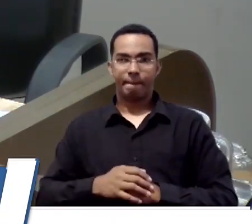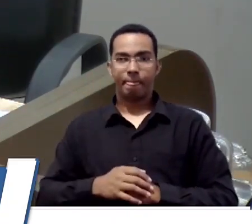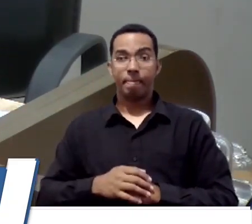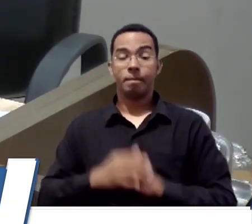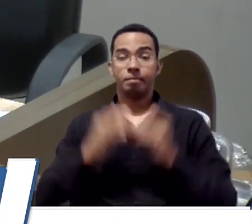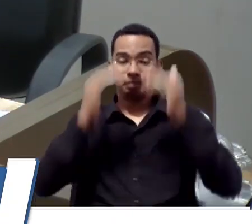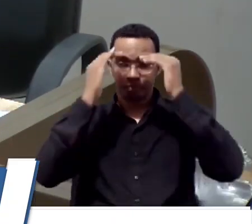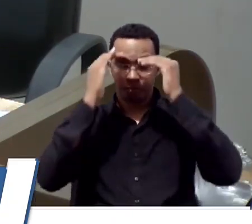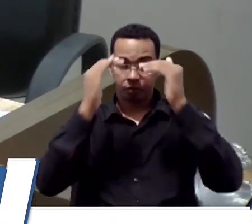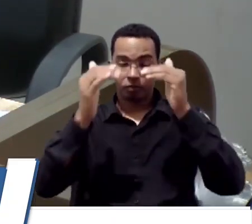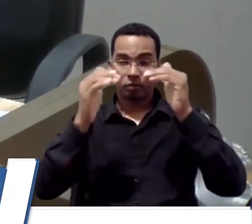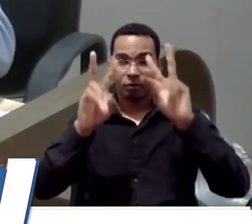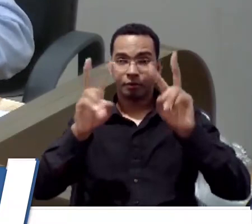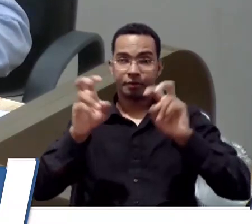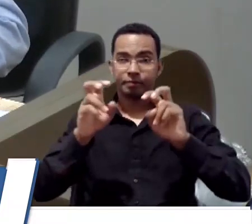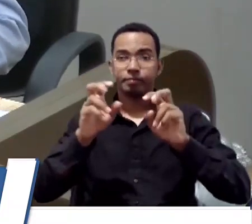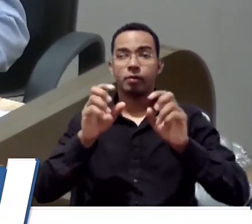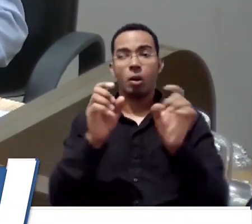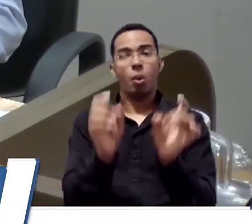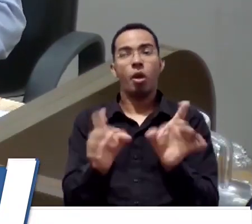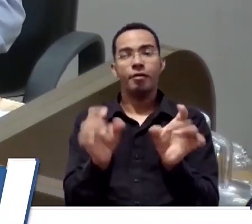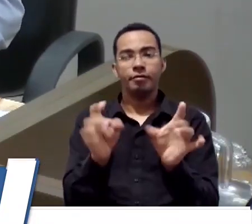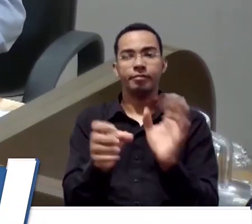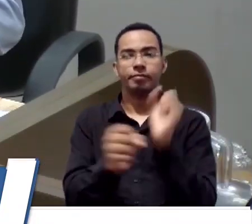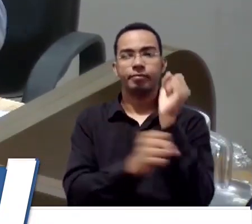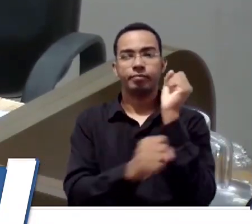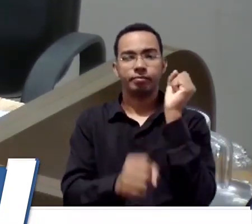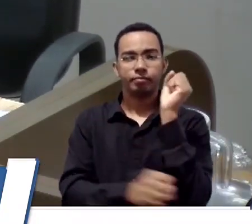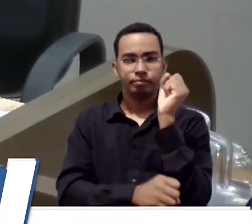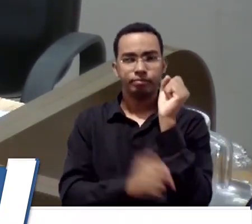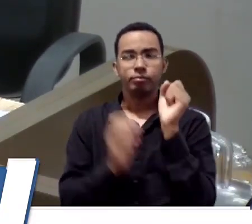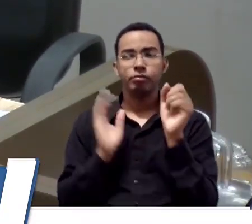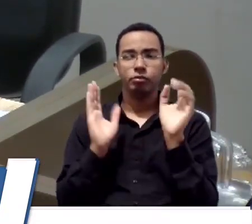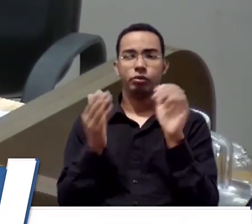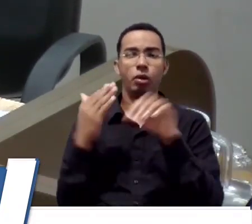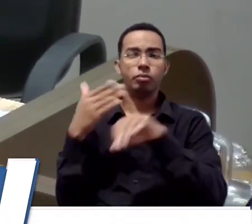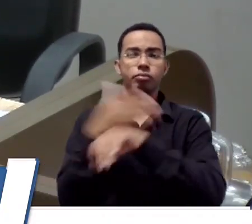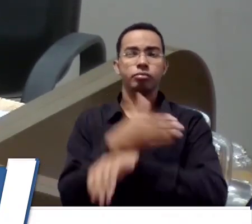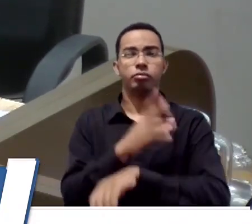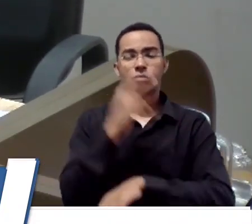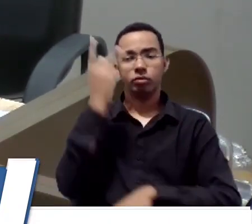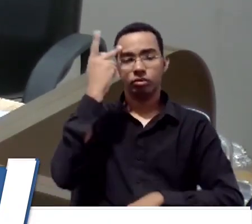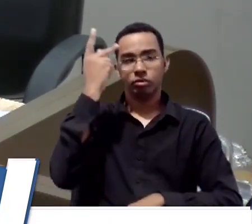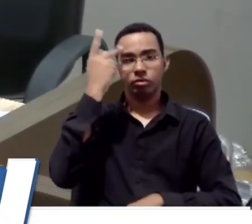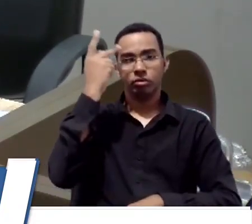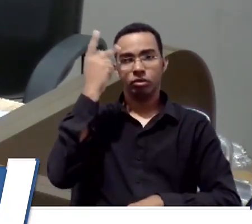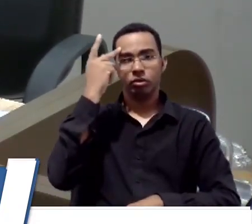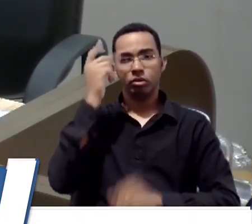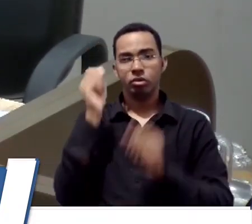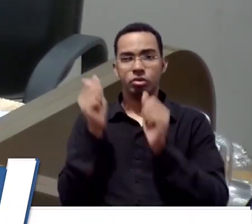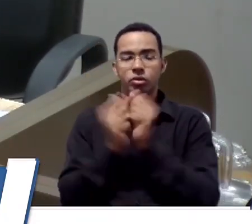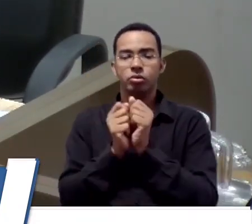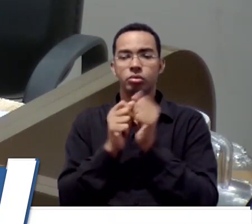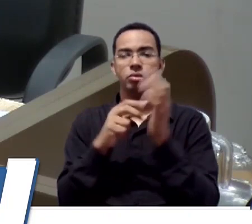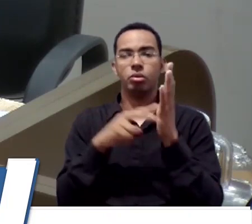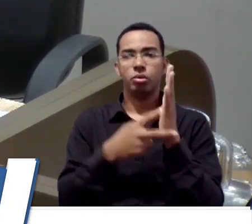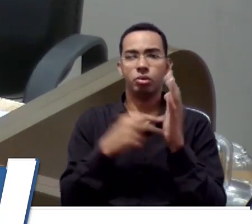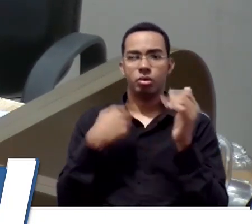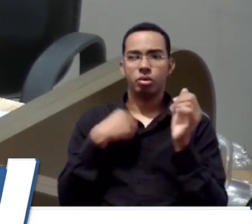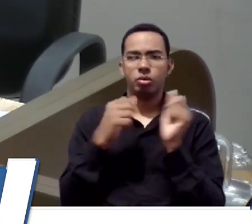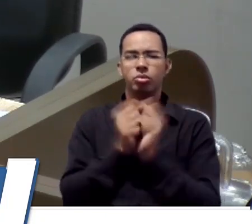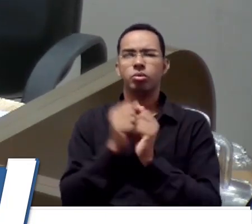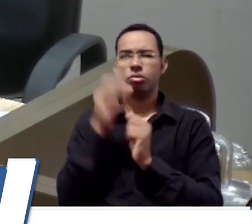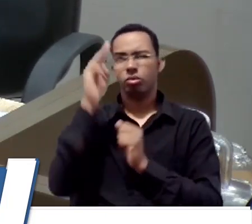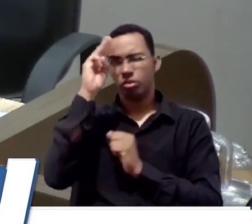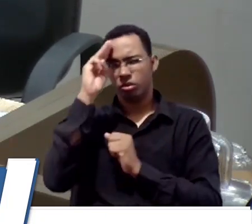da privatização, nós estivemos em São Paulo com o pessoal do sindicato, foi eu, Tide, acho